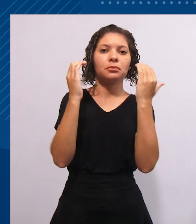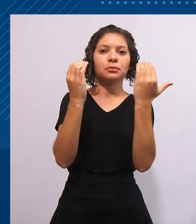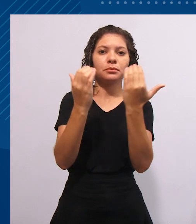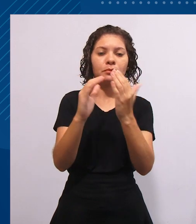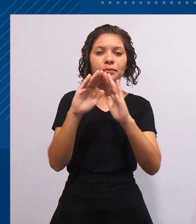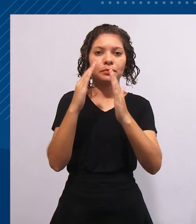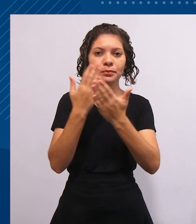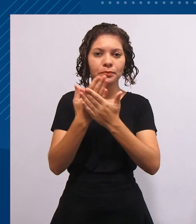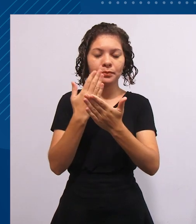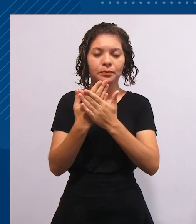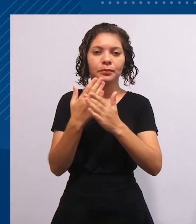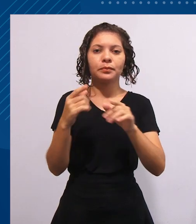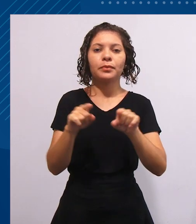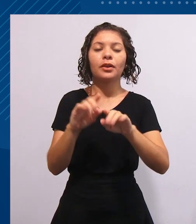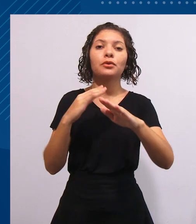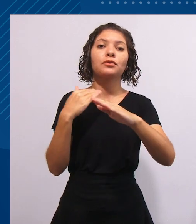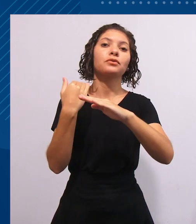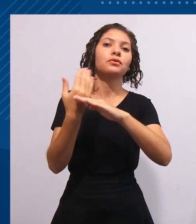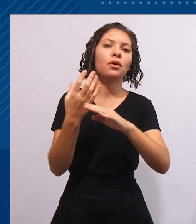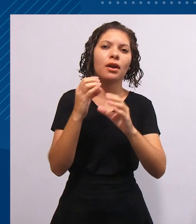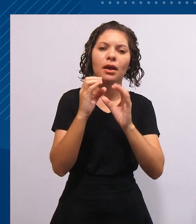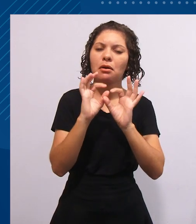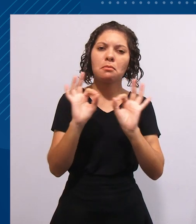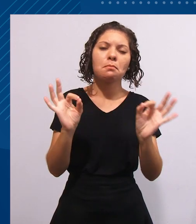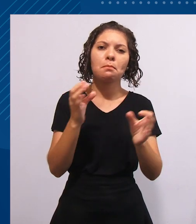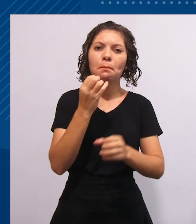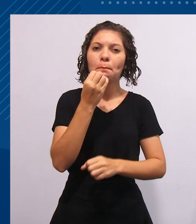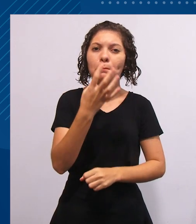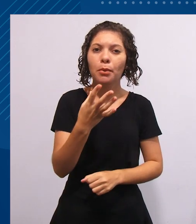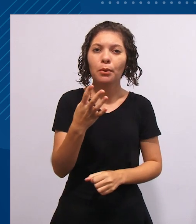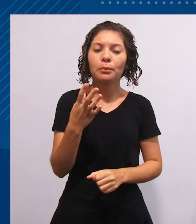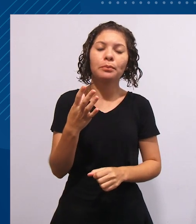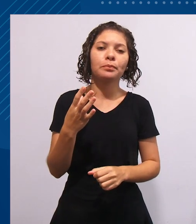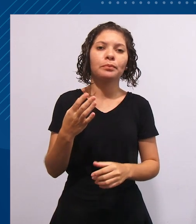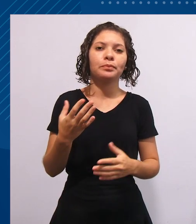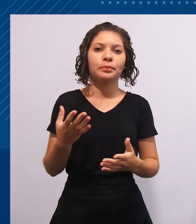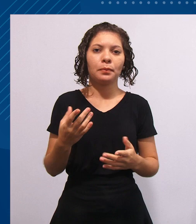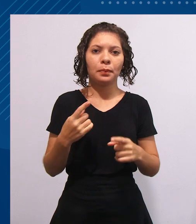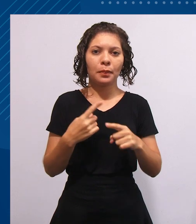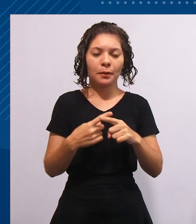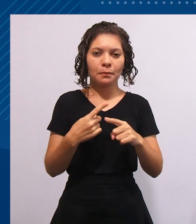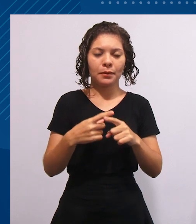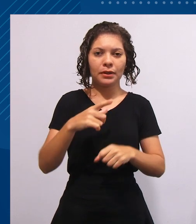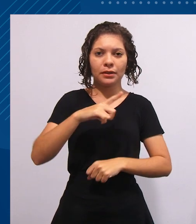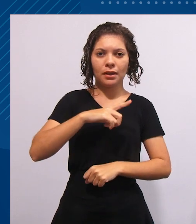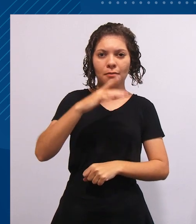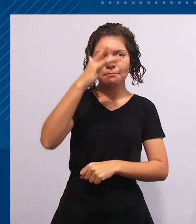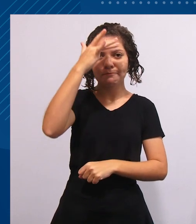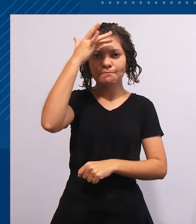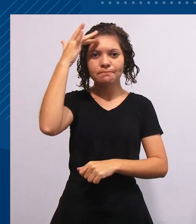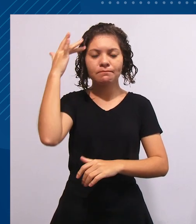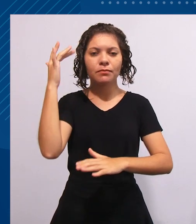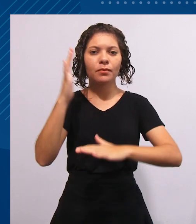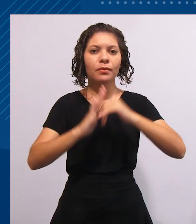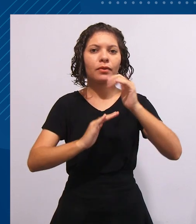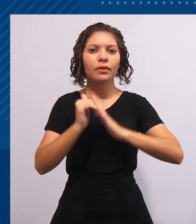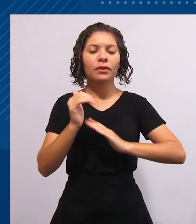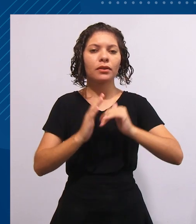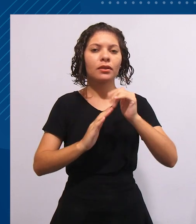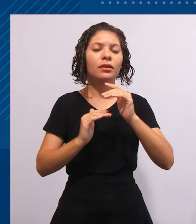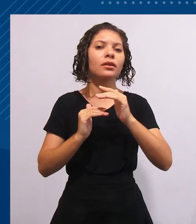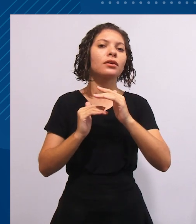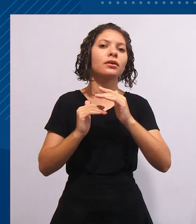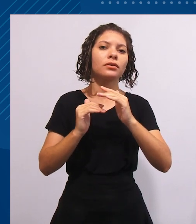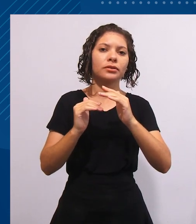muito significativo não é tem até alguns autores teóricos do campo do cinema eh realizadores